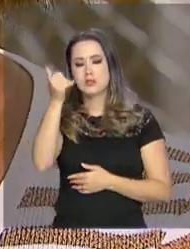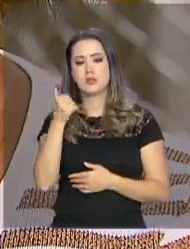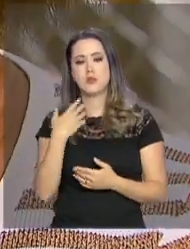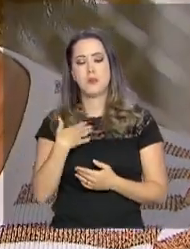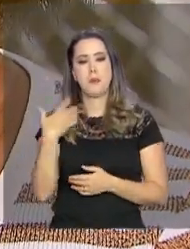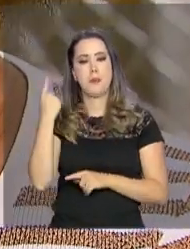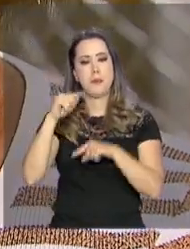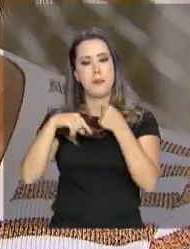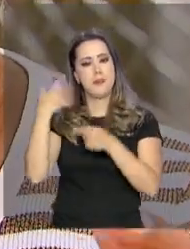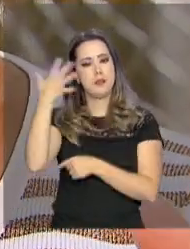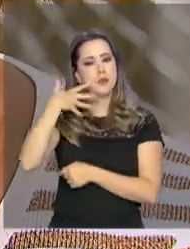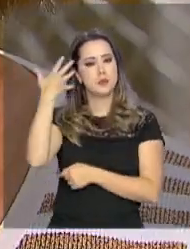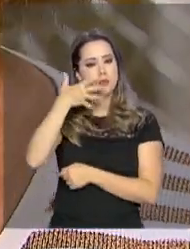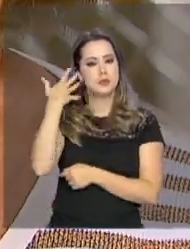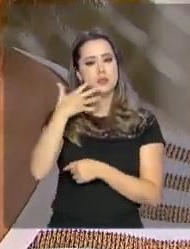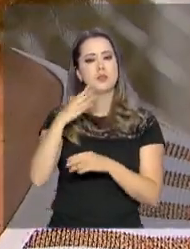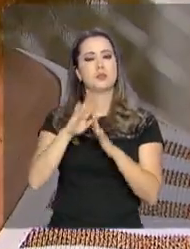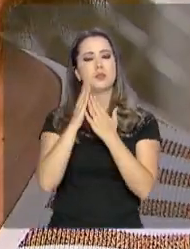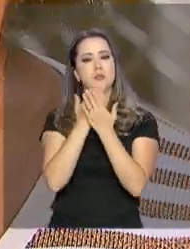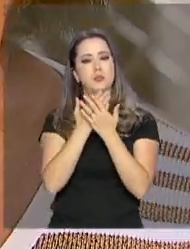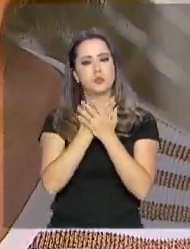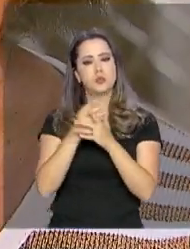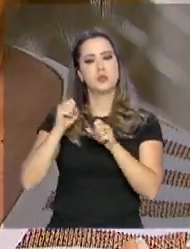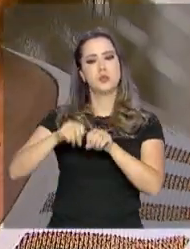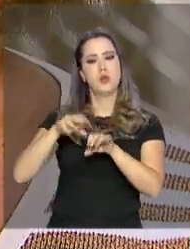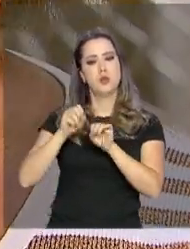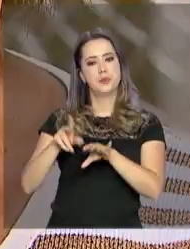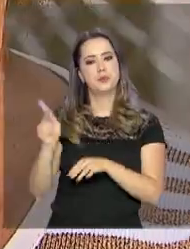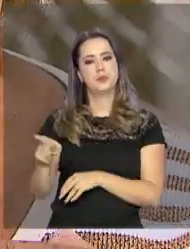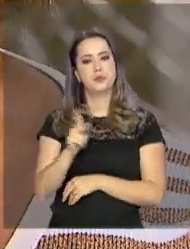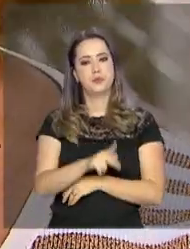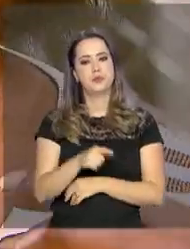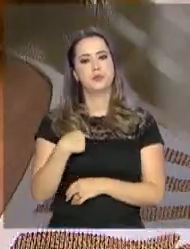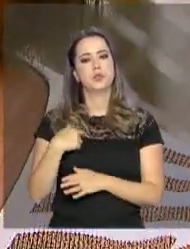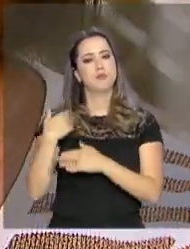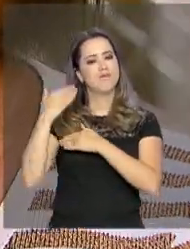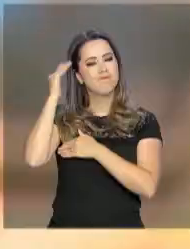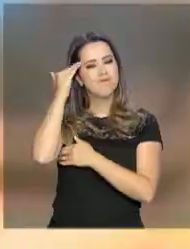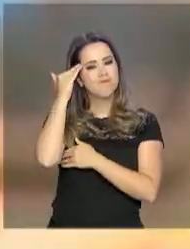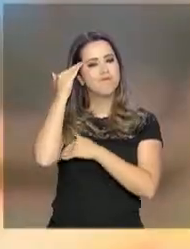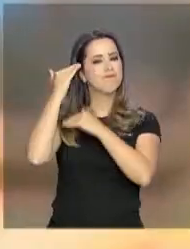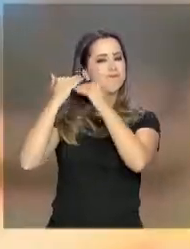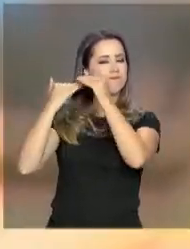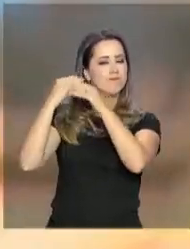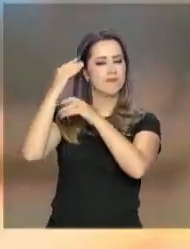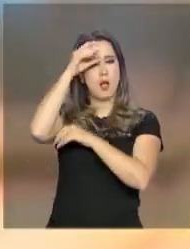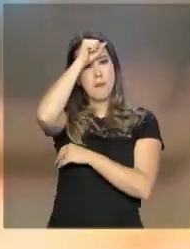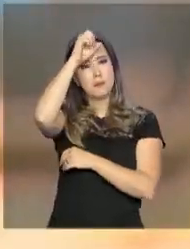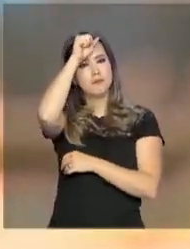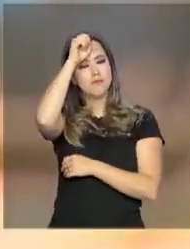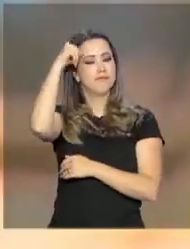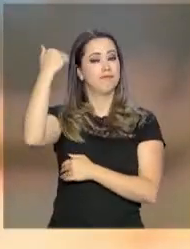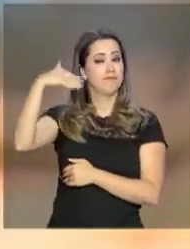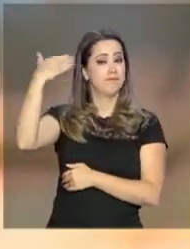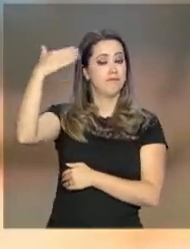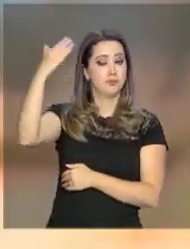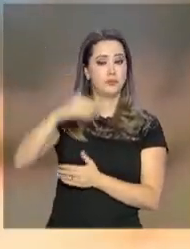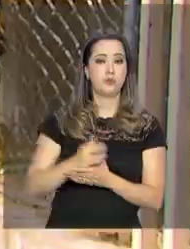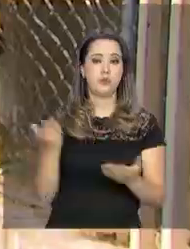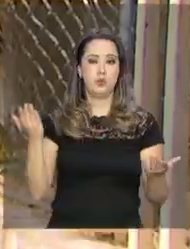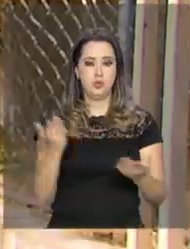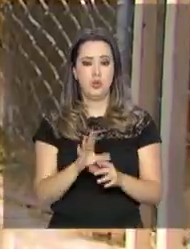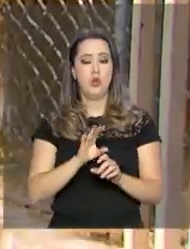a explicação no colégio e ensinar as professoras sinan eu fui entendendo agora ela busca a certificação de que